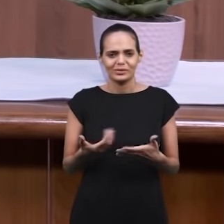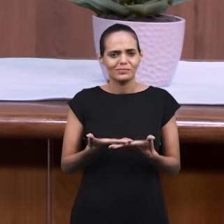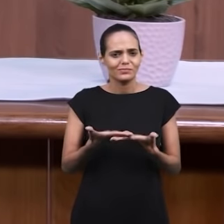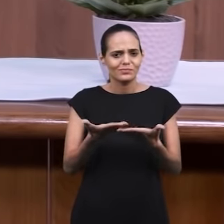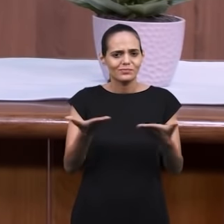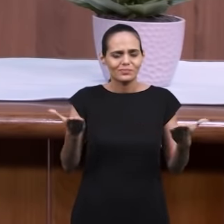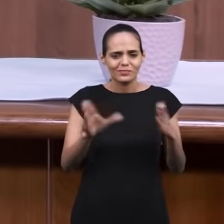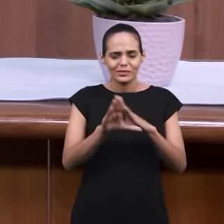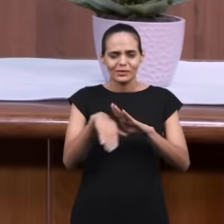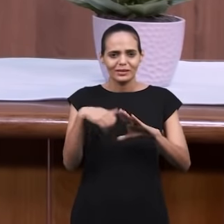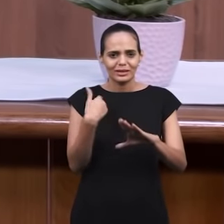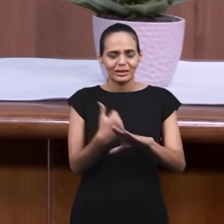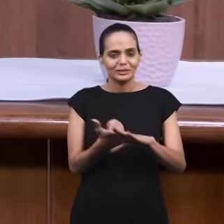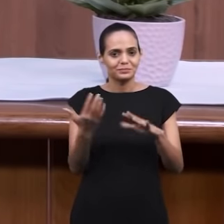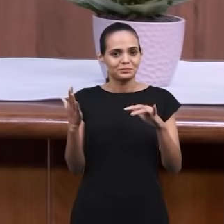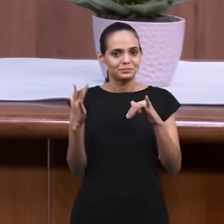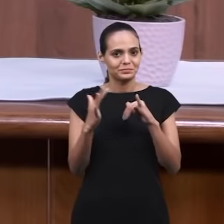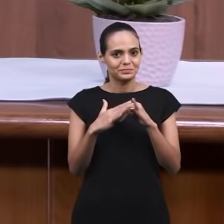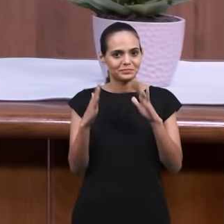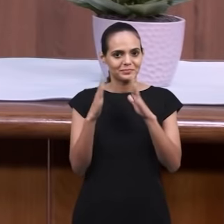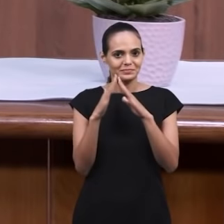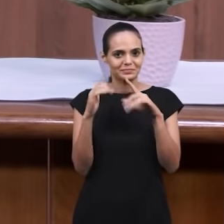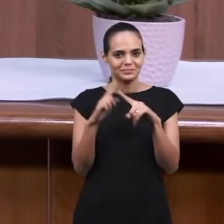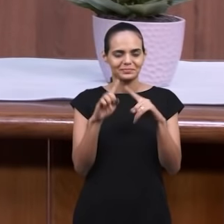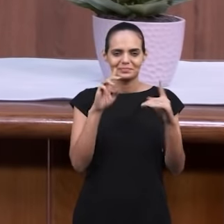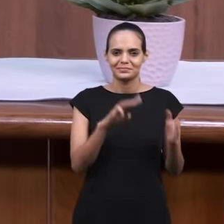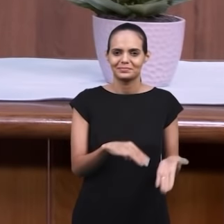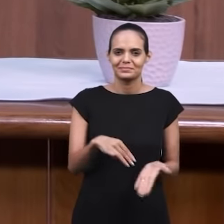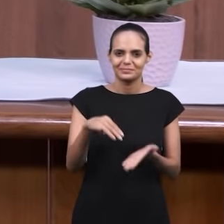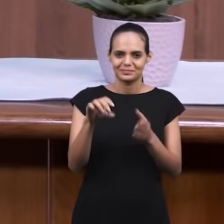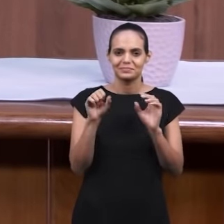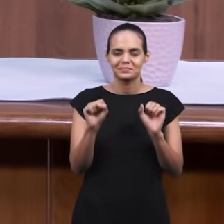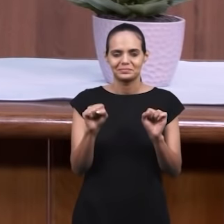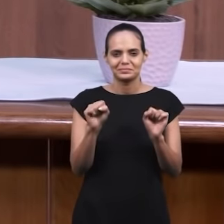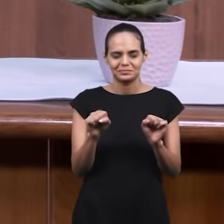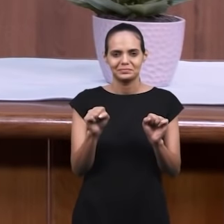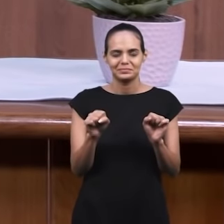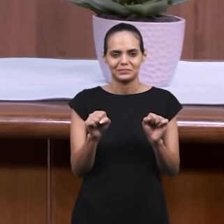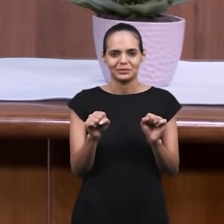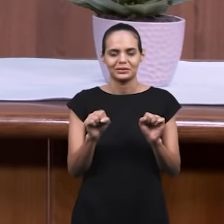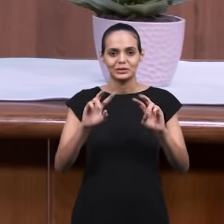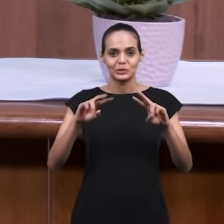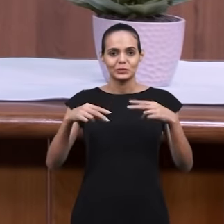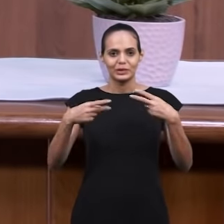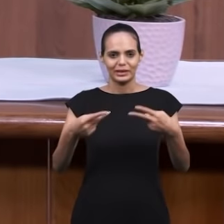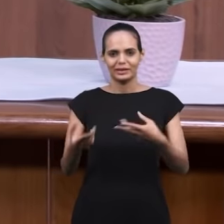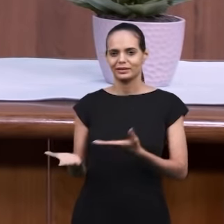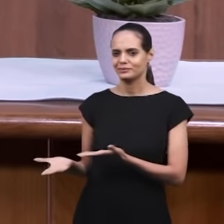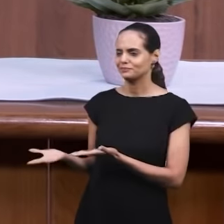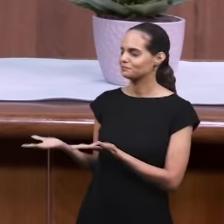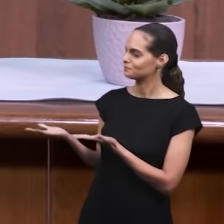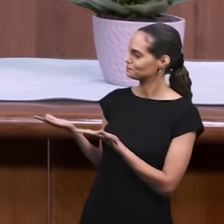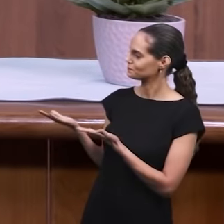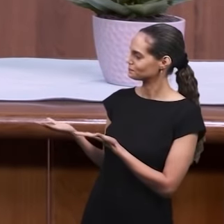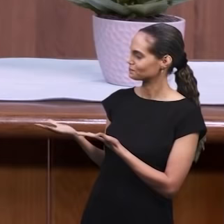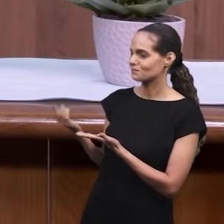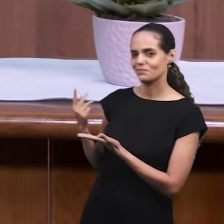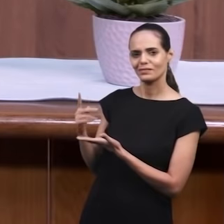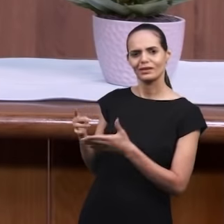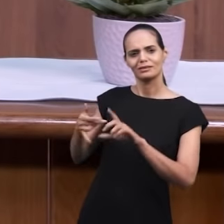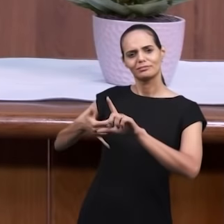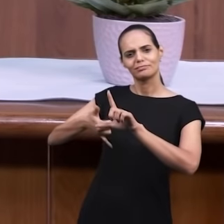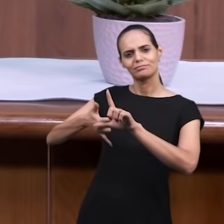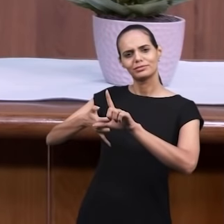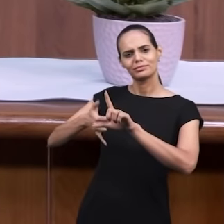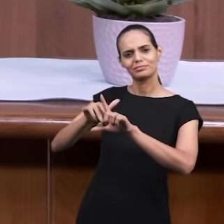no canal do YouTube da Igreja Cristã Maranata. Você pode acessar o nosso canal, o endereço está na tela. Você pode apontar a câmera do seu celular também